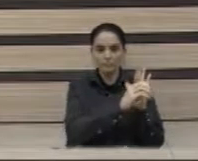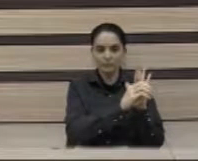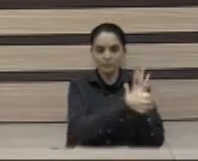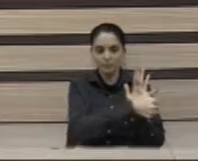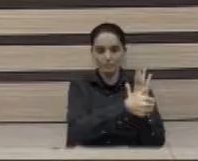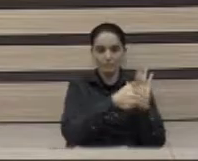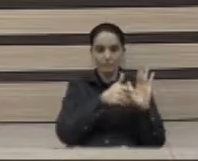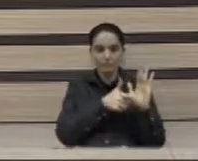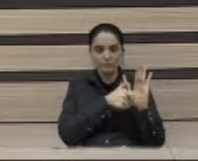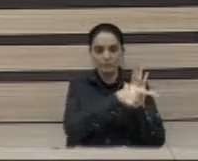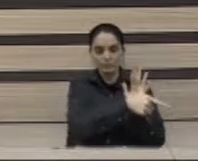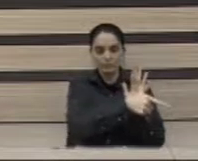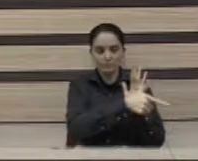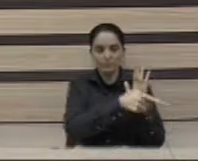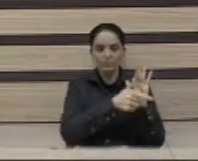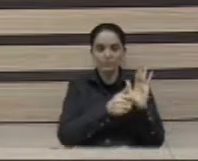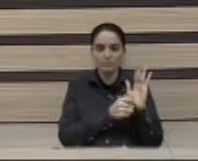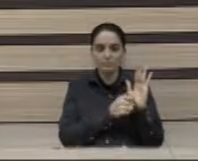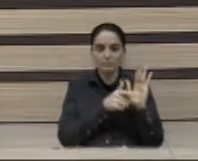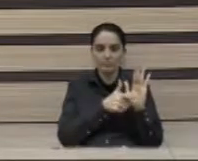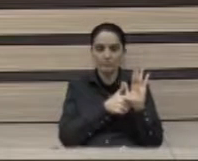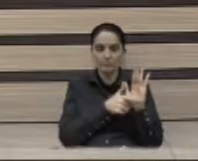21º, 22º,